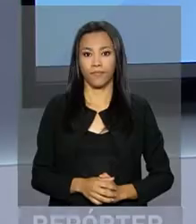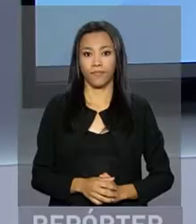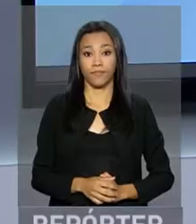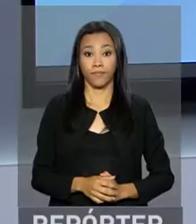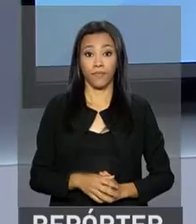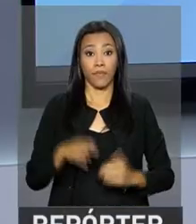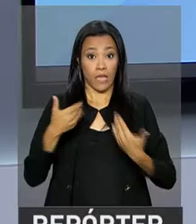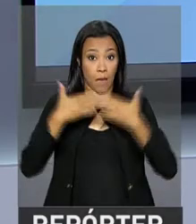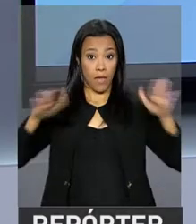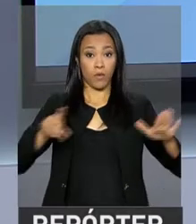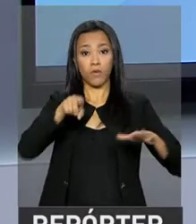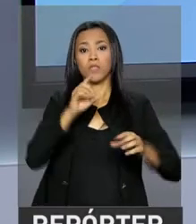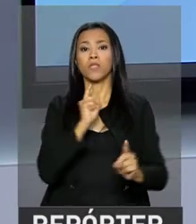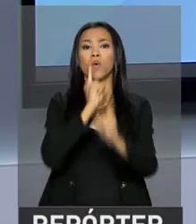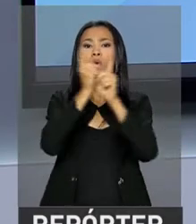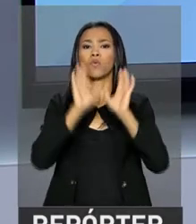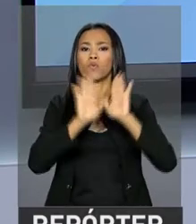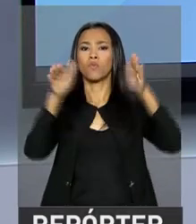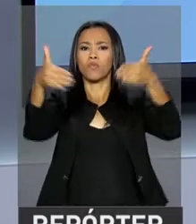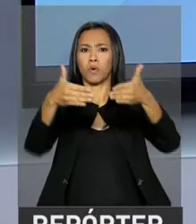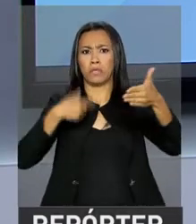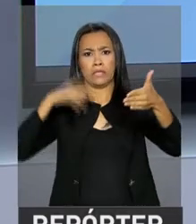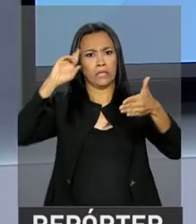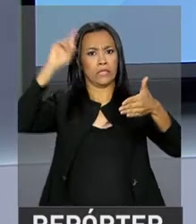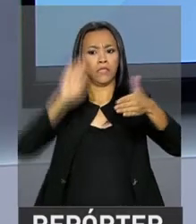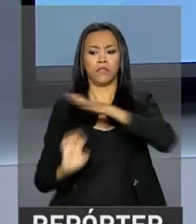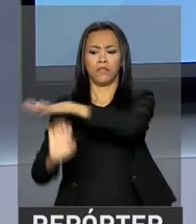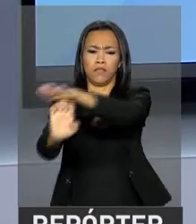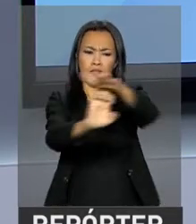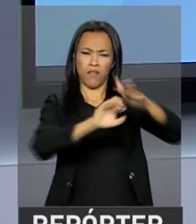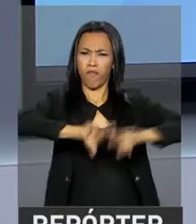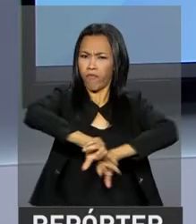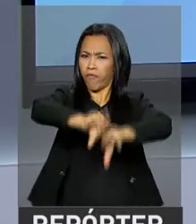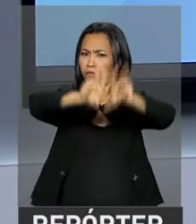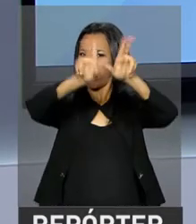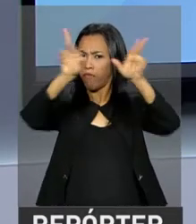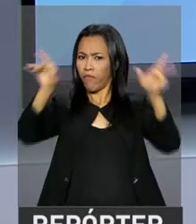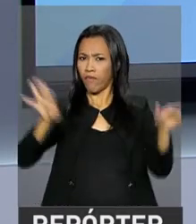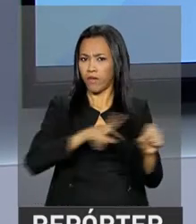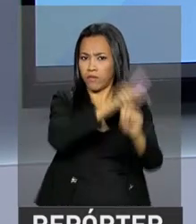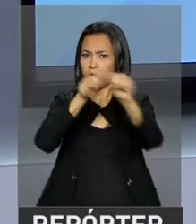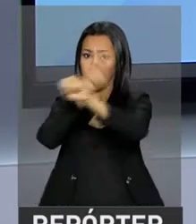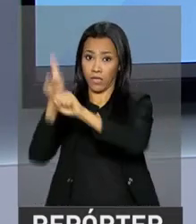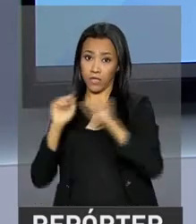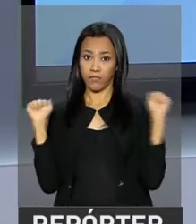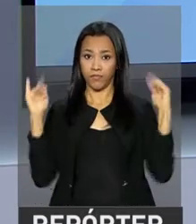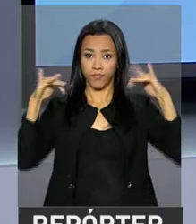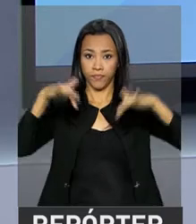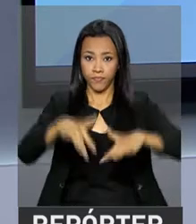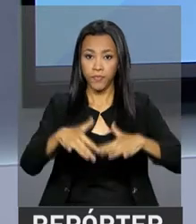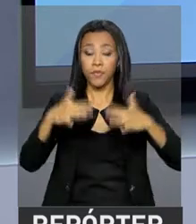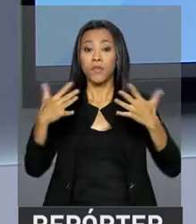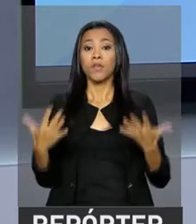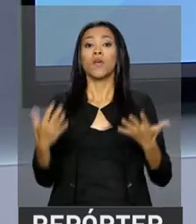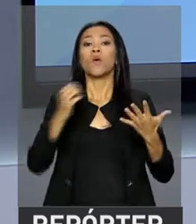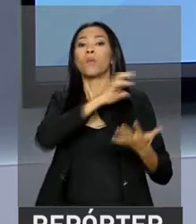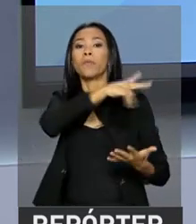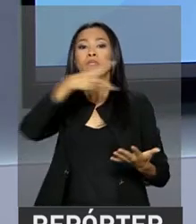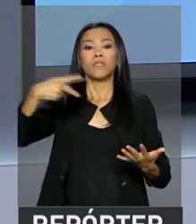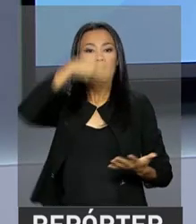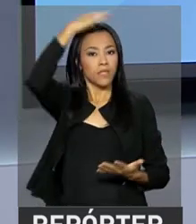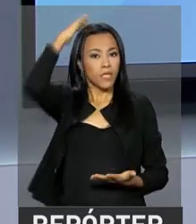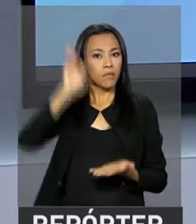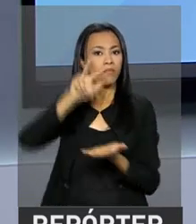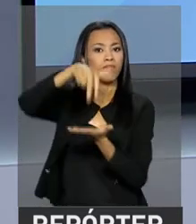Durante a abertura do encontro, que reúne executivos de diversos países, o presidente Michel Temer disse que não vai permitir